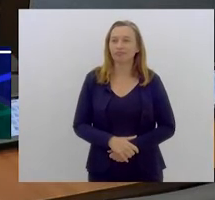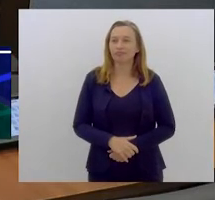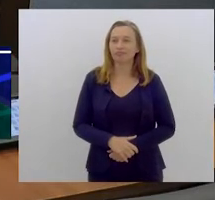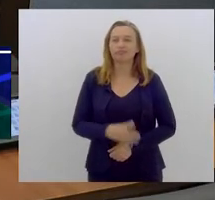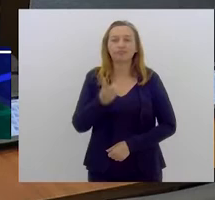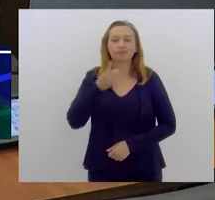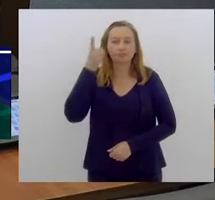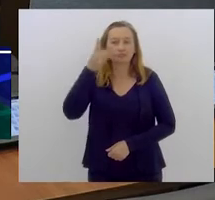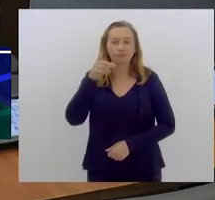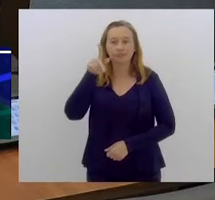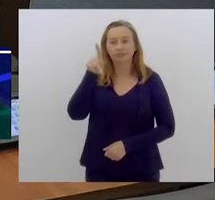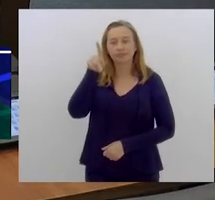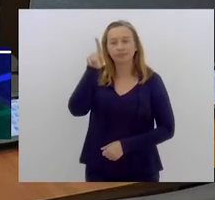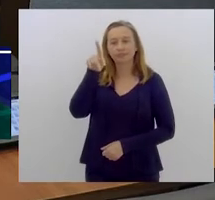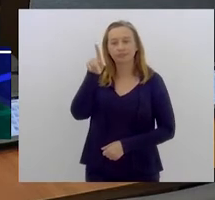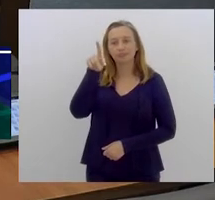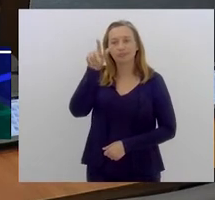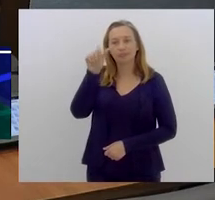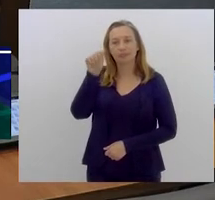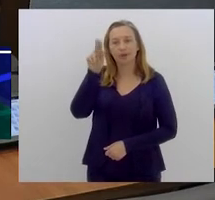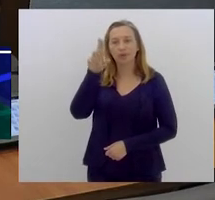deputada Paula Tringuelê,